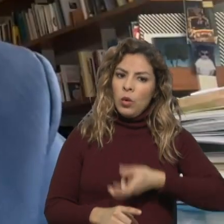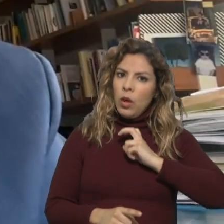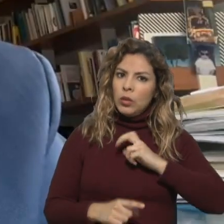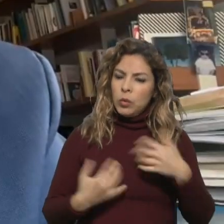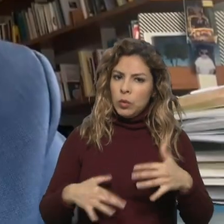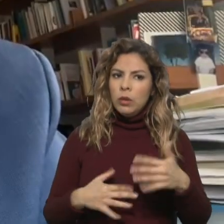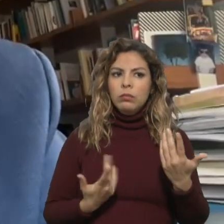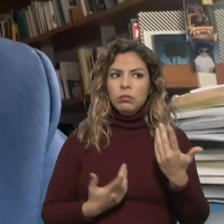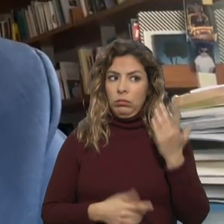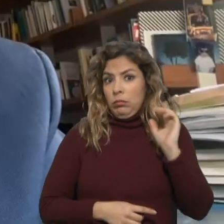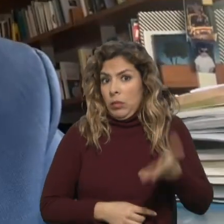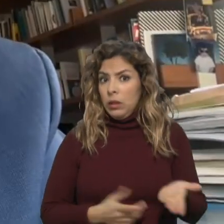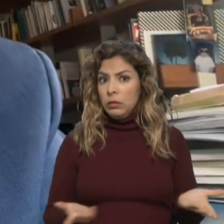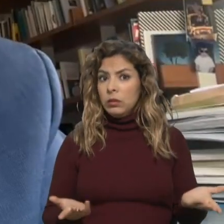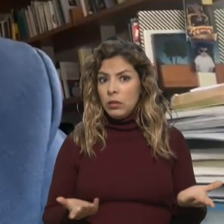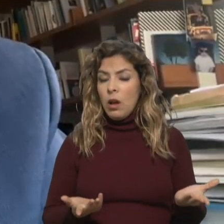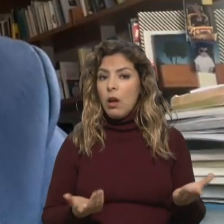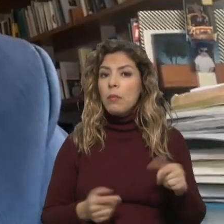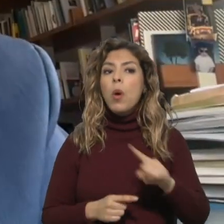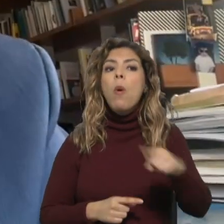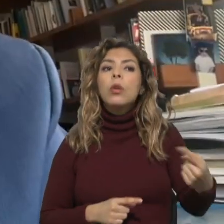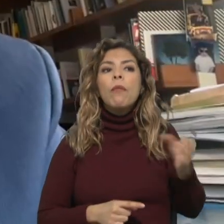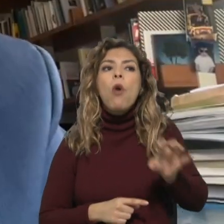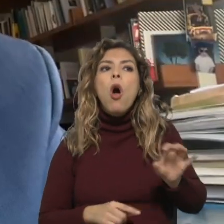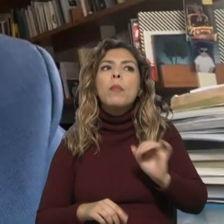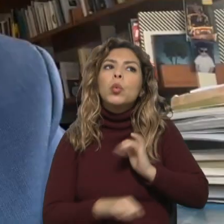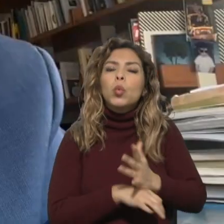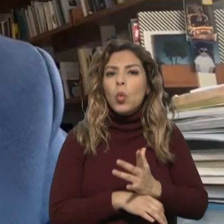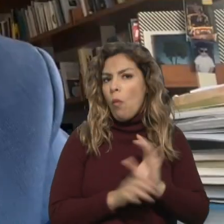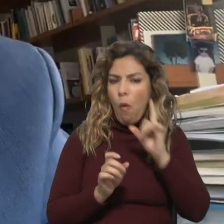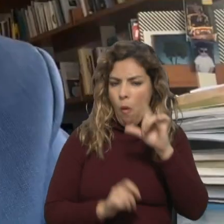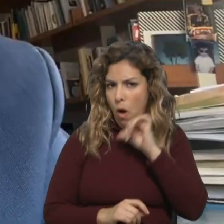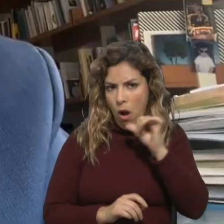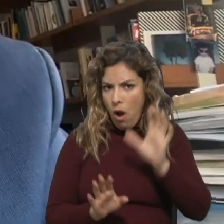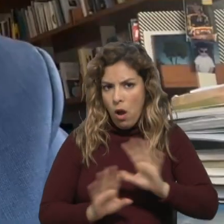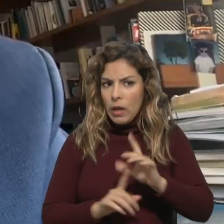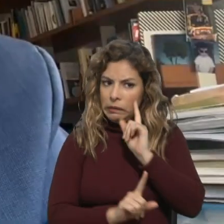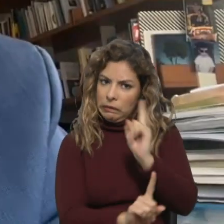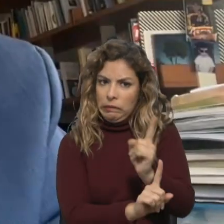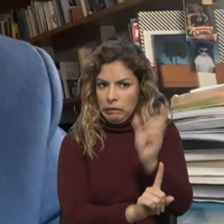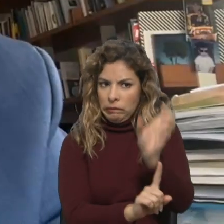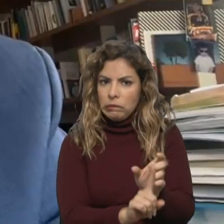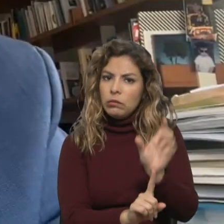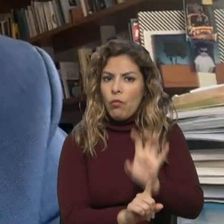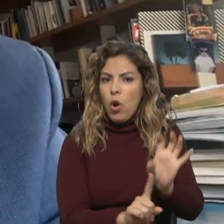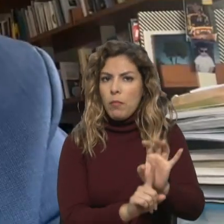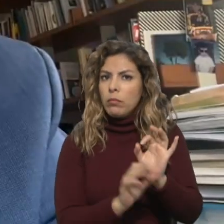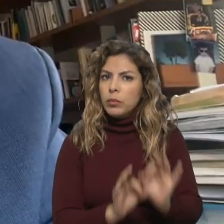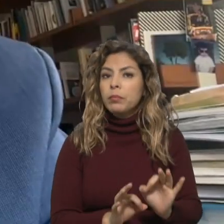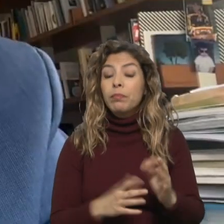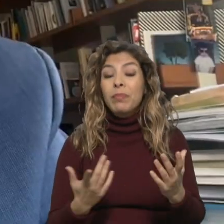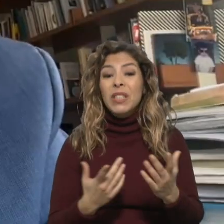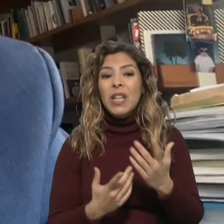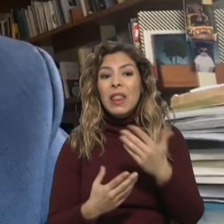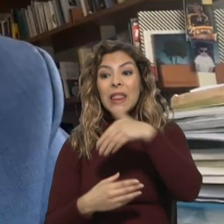não haveria um caminho diferente. Em determinado momento, terá sido até mal recebido no interior da